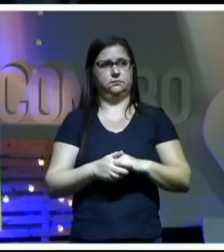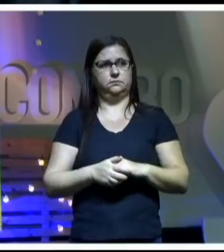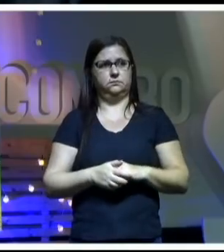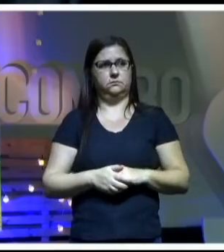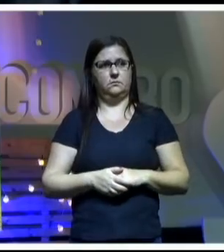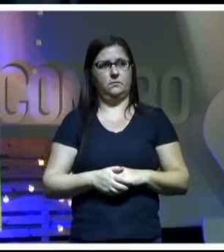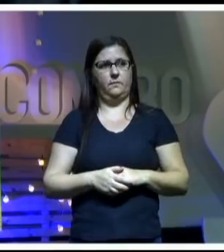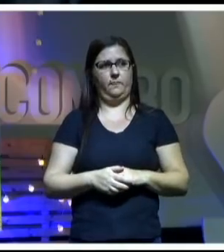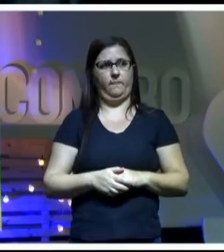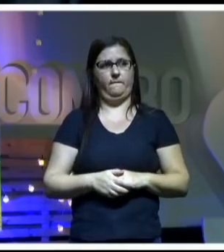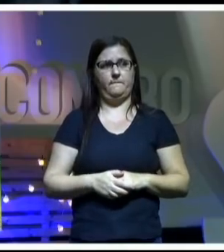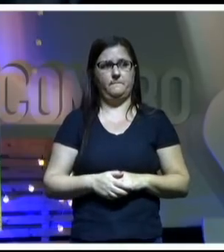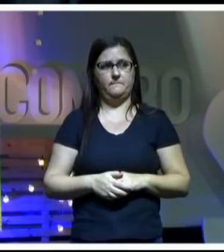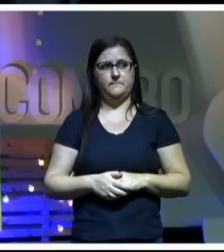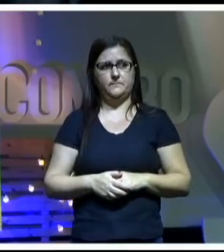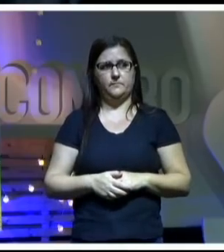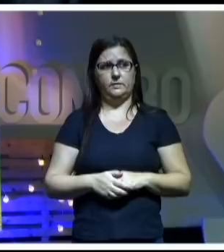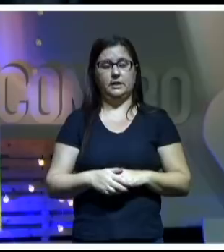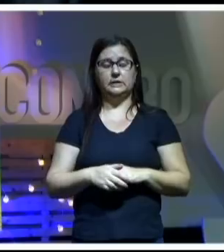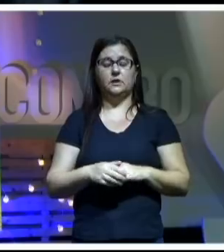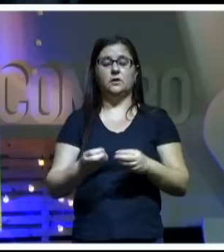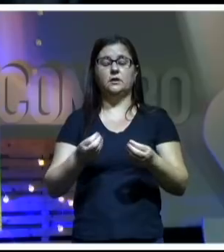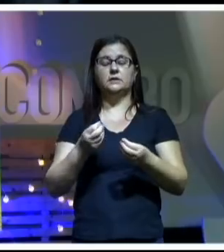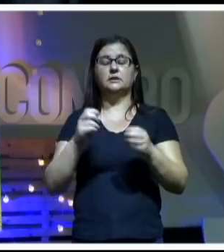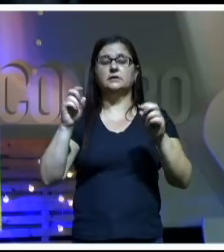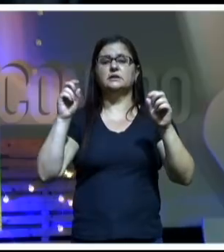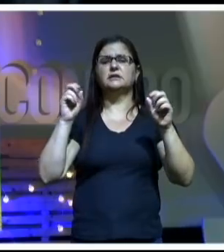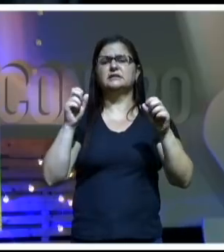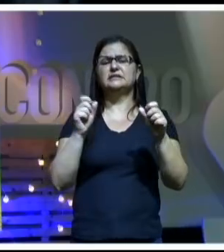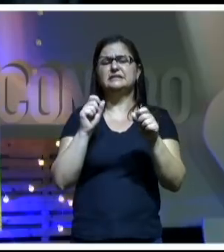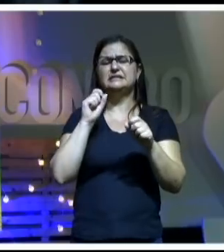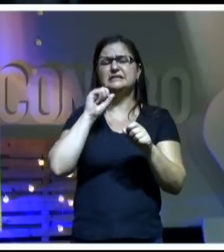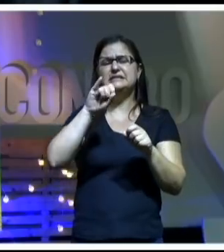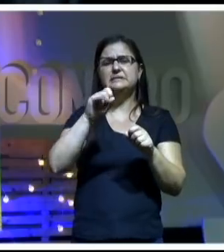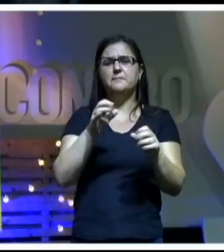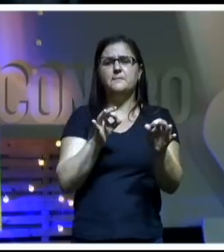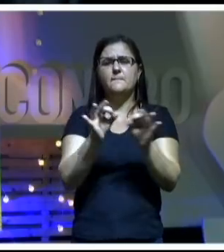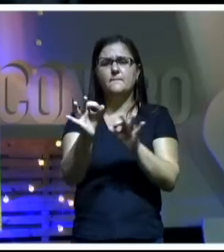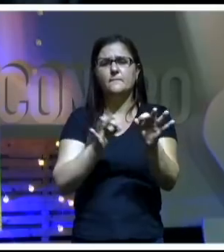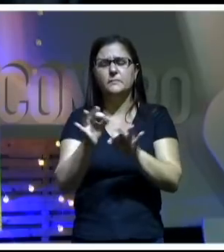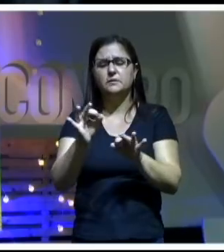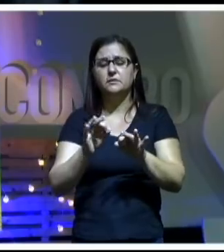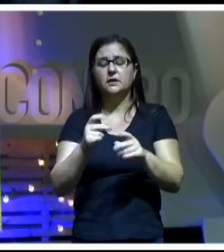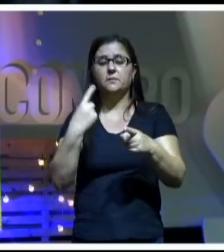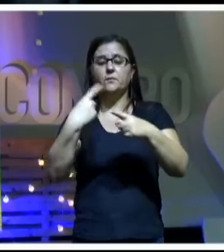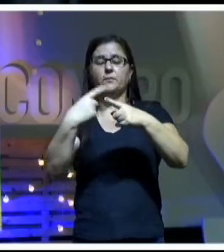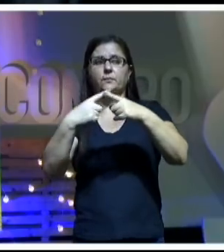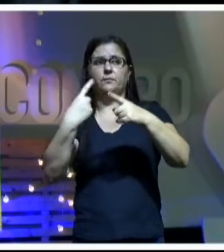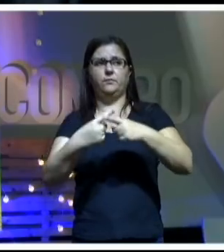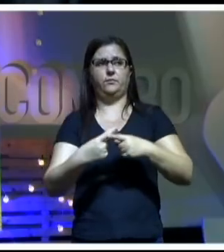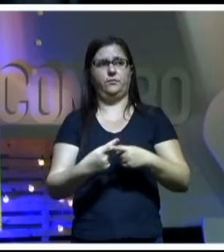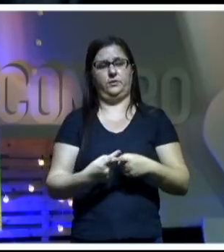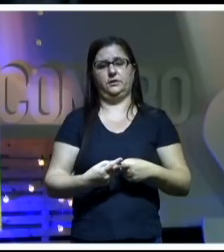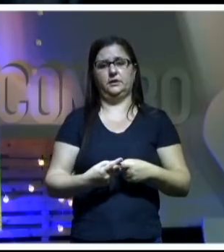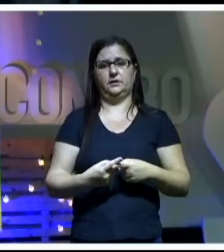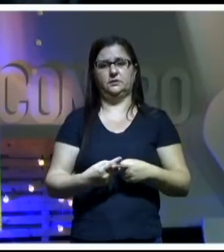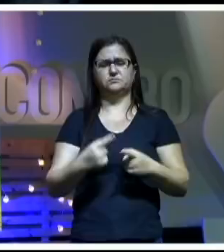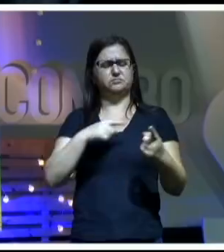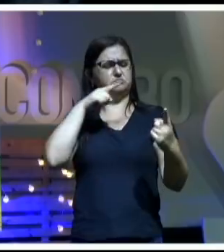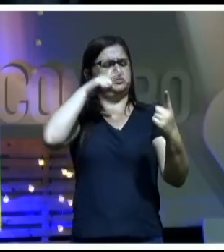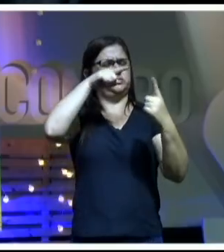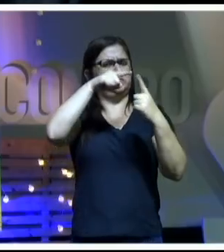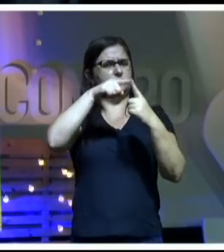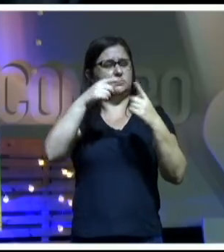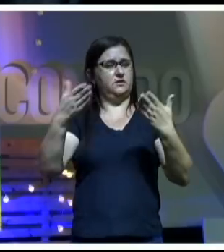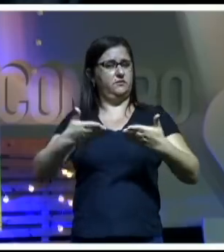o tema que eu dei foi se preparar para que a formação de pastores e líderes dos desafios contemporâneos